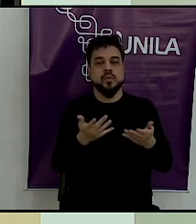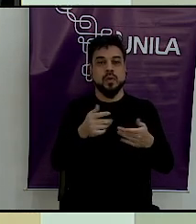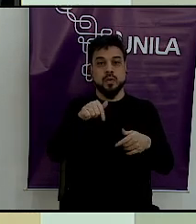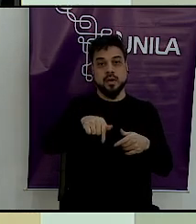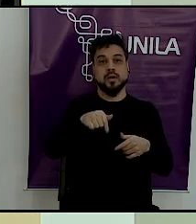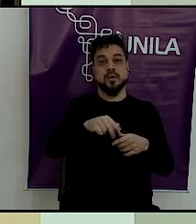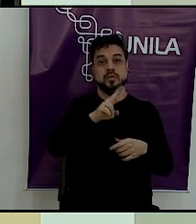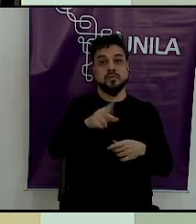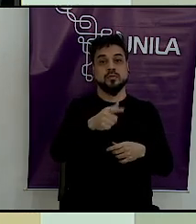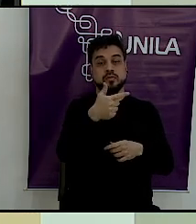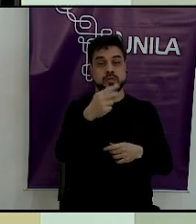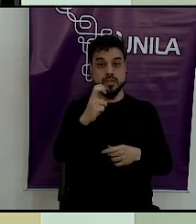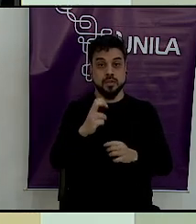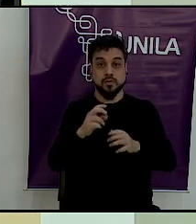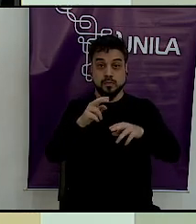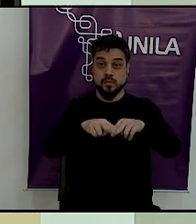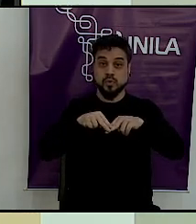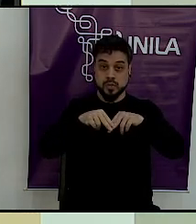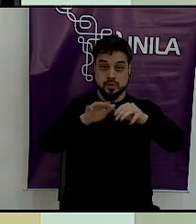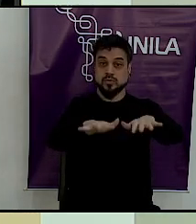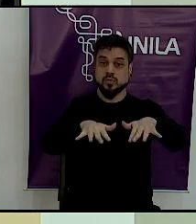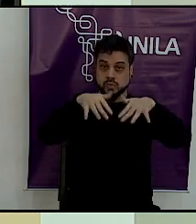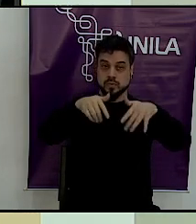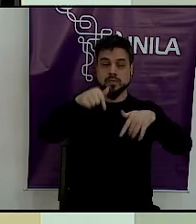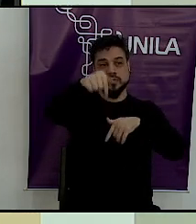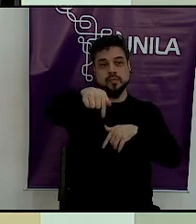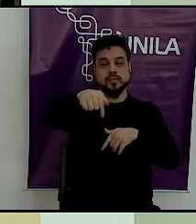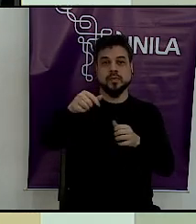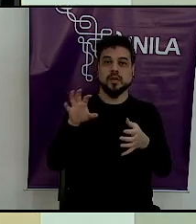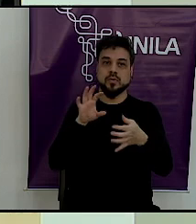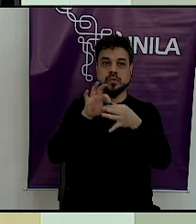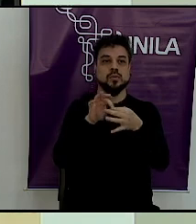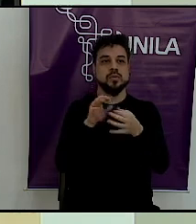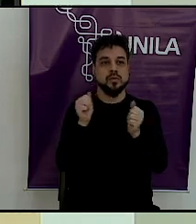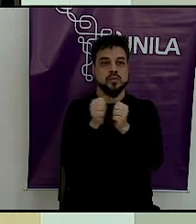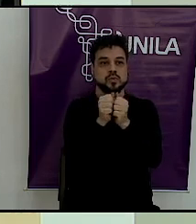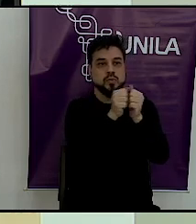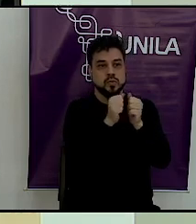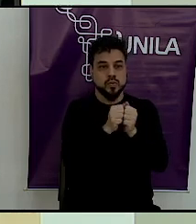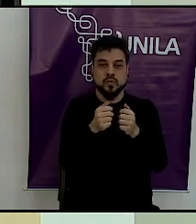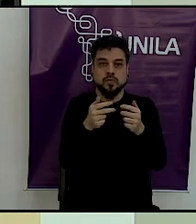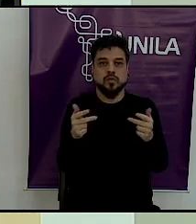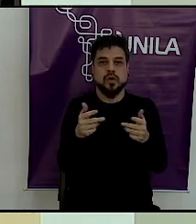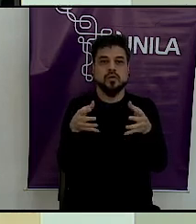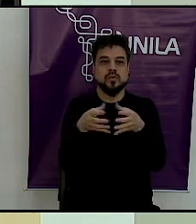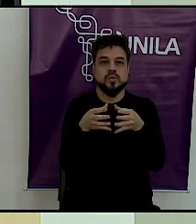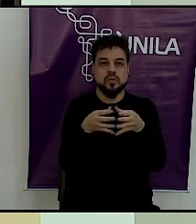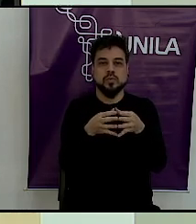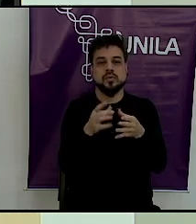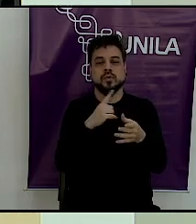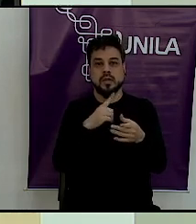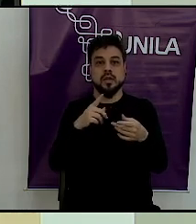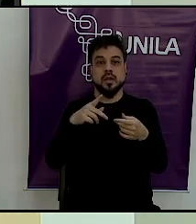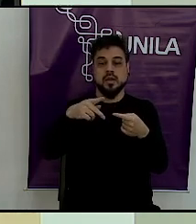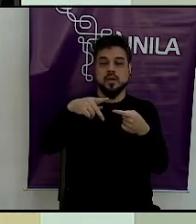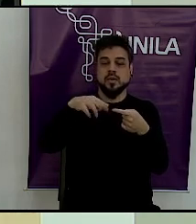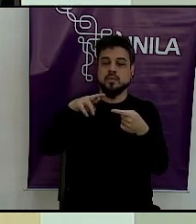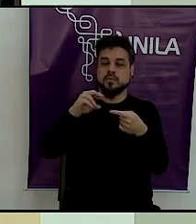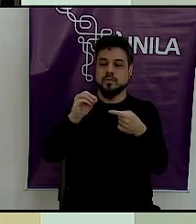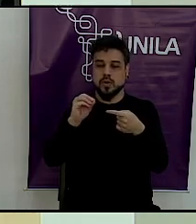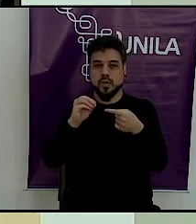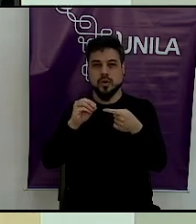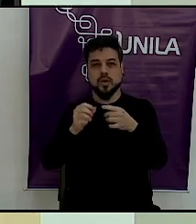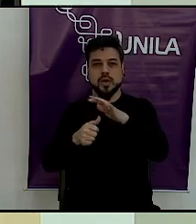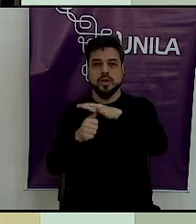essa audiência está nesse contexto em que todas as macrounidades e vários pró-reitores e secretários estão